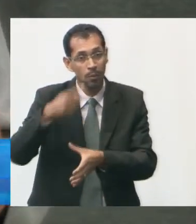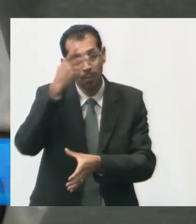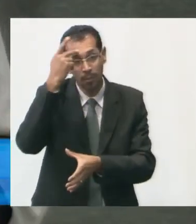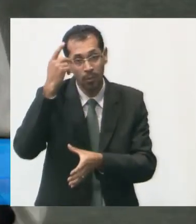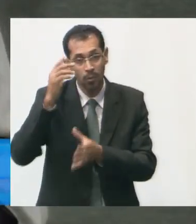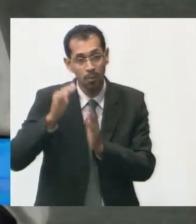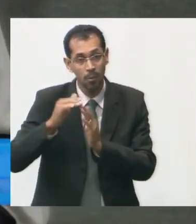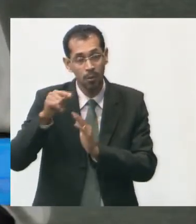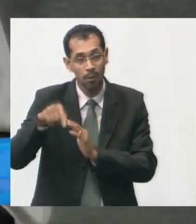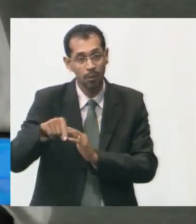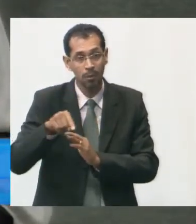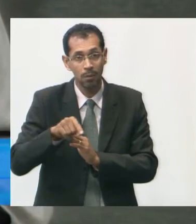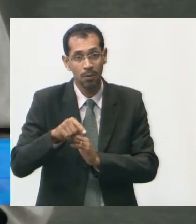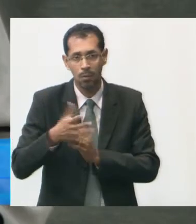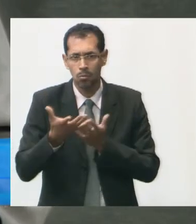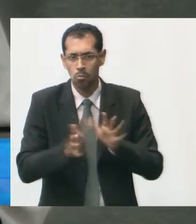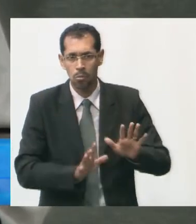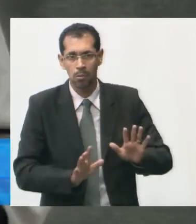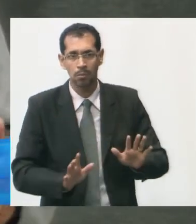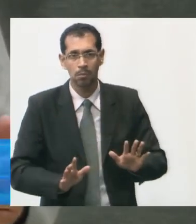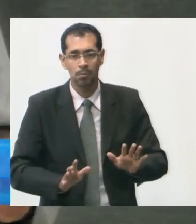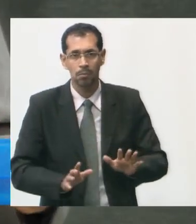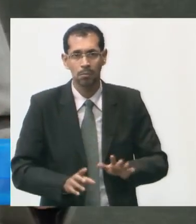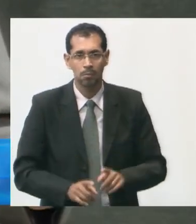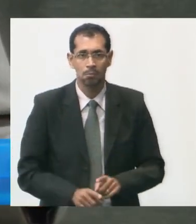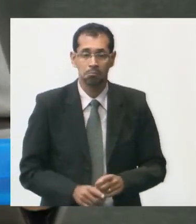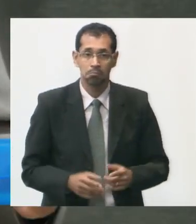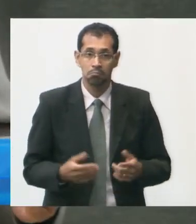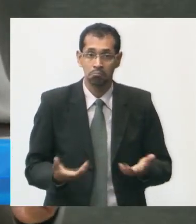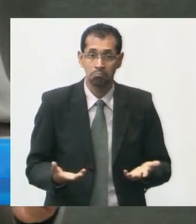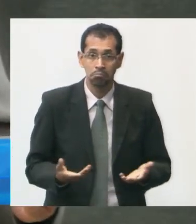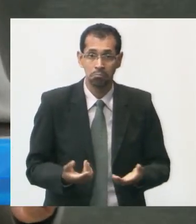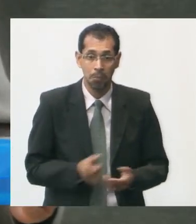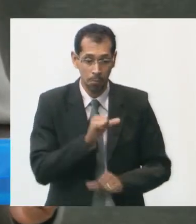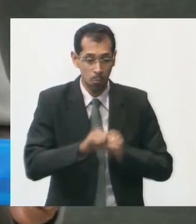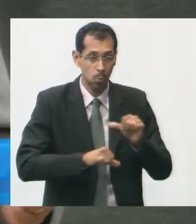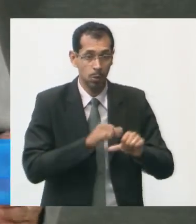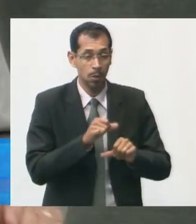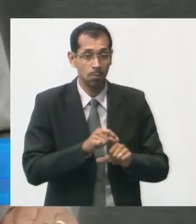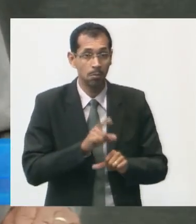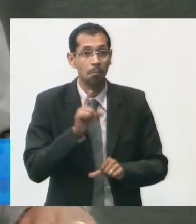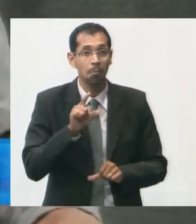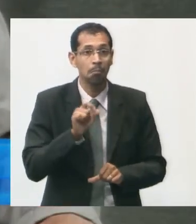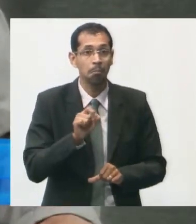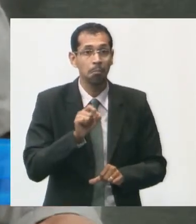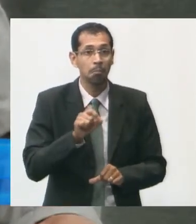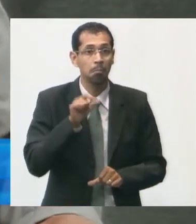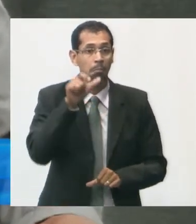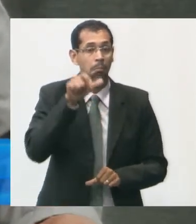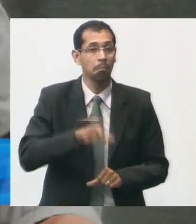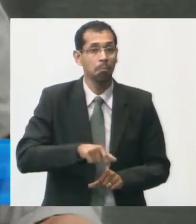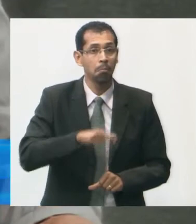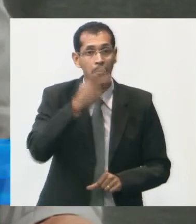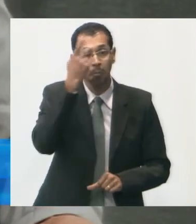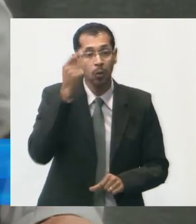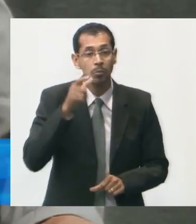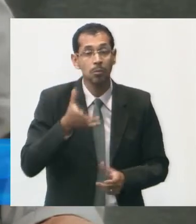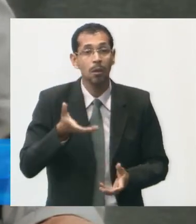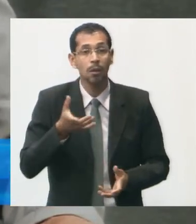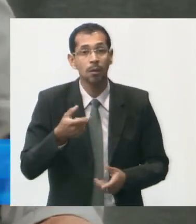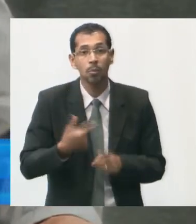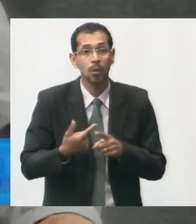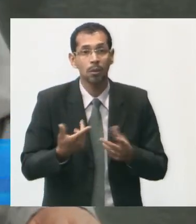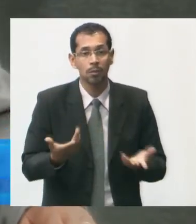interessa essa mudança, eu não sei. A gente sabe que tem um bate-bola ali, que tem um